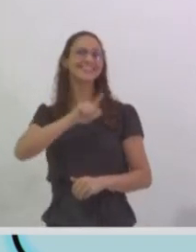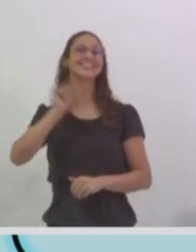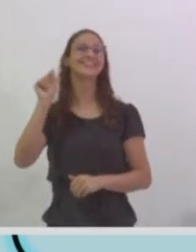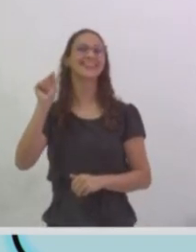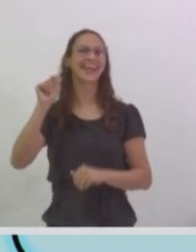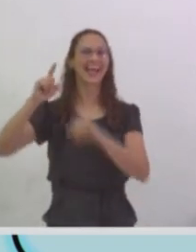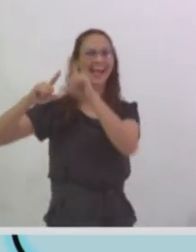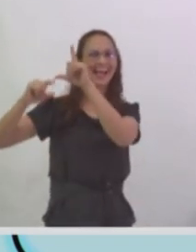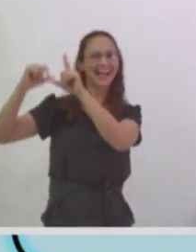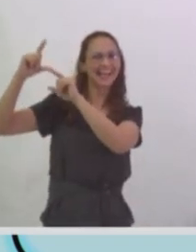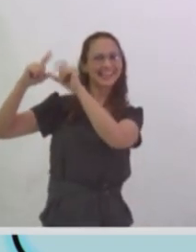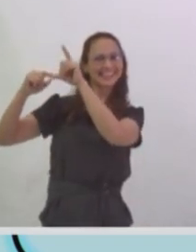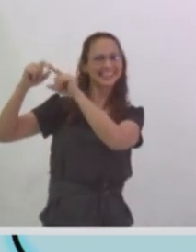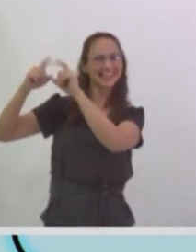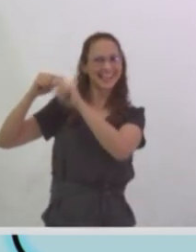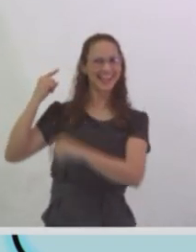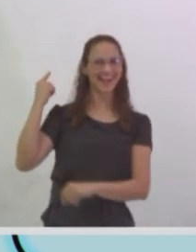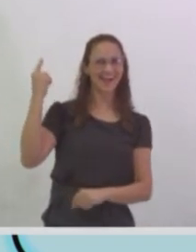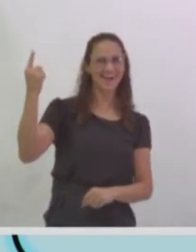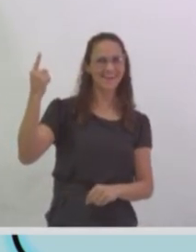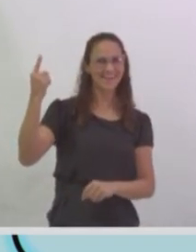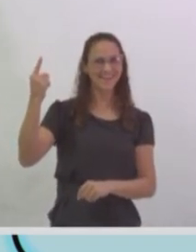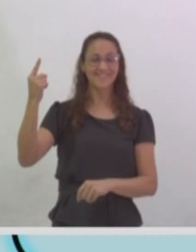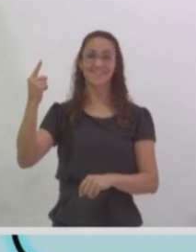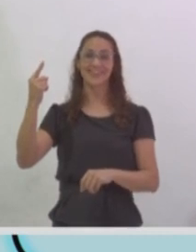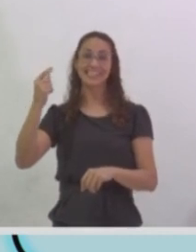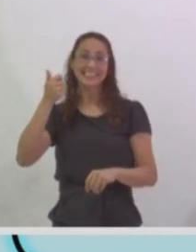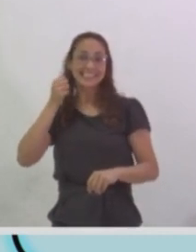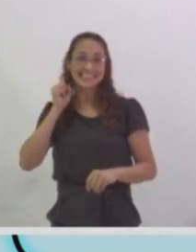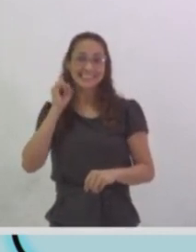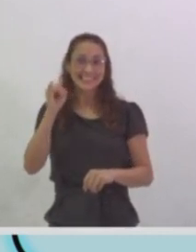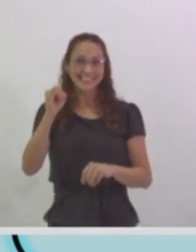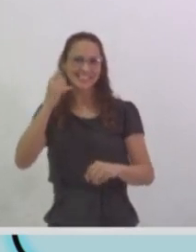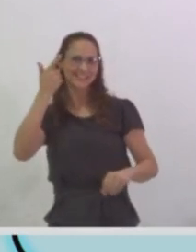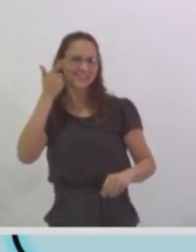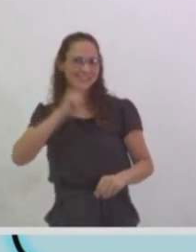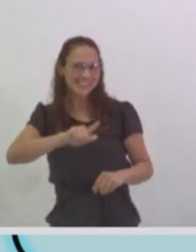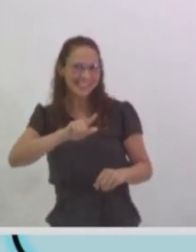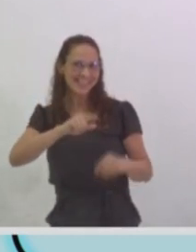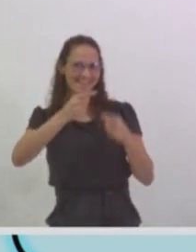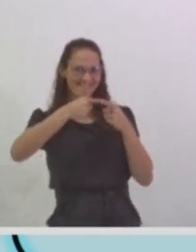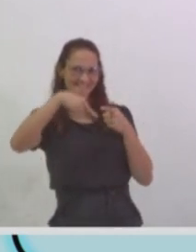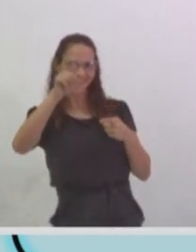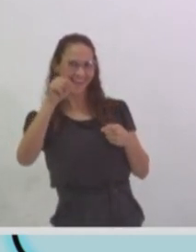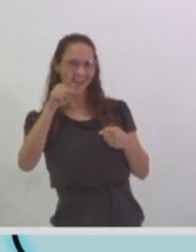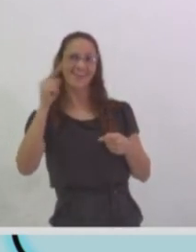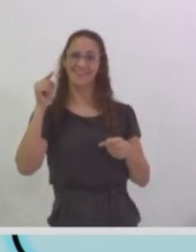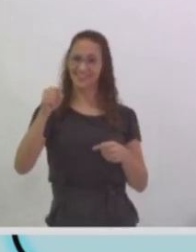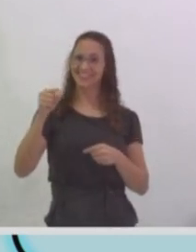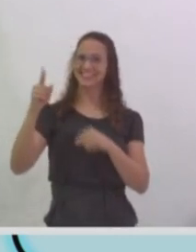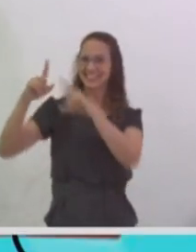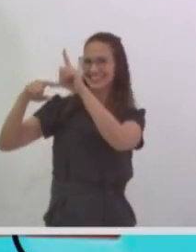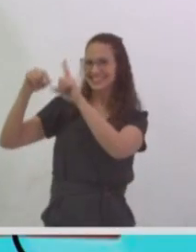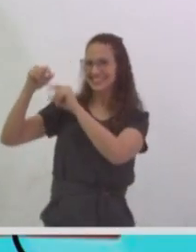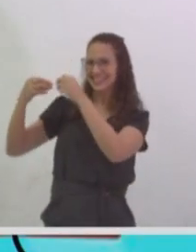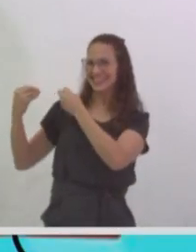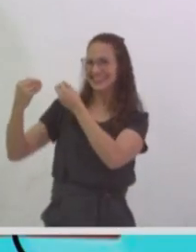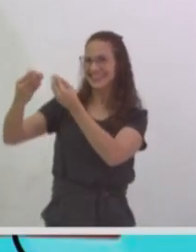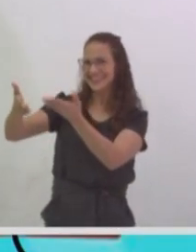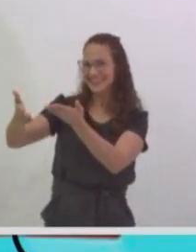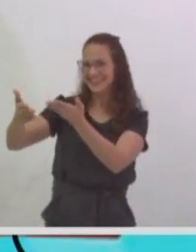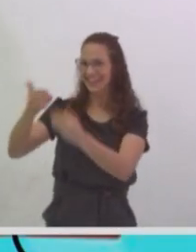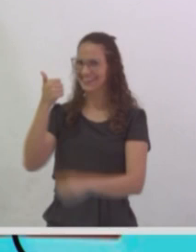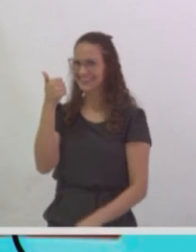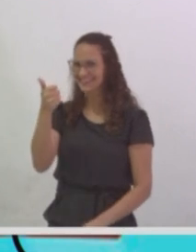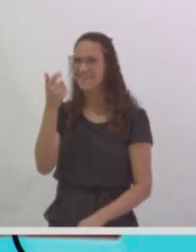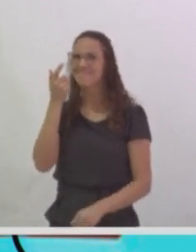hoje, nós vamos ganhar a estrelinha cada vez que a gente acertar os comandos, certo? Então, vamos lá para o nosso primeiro quadro de